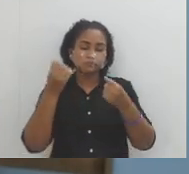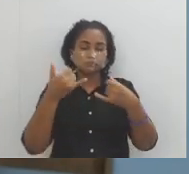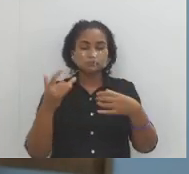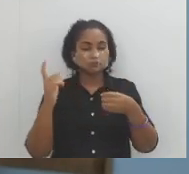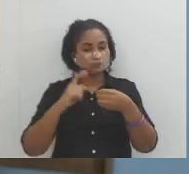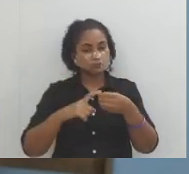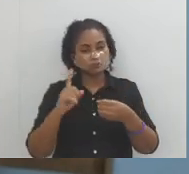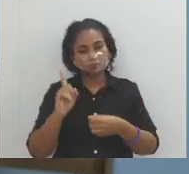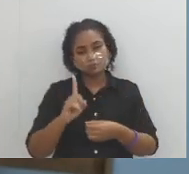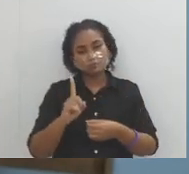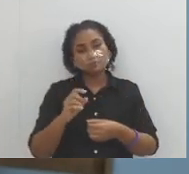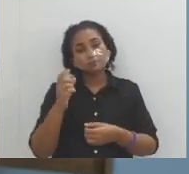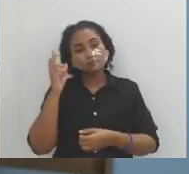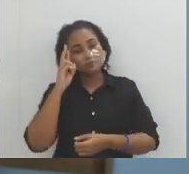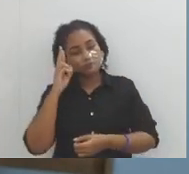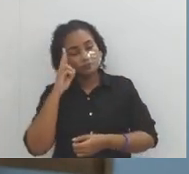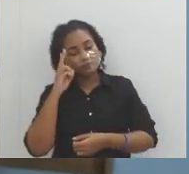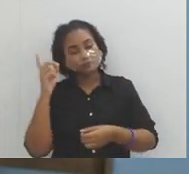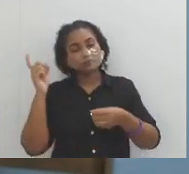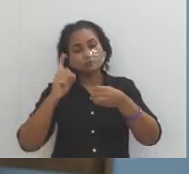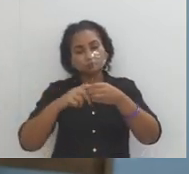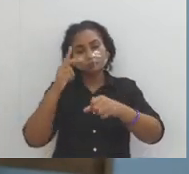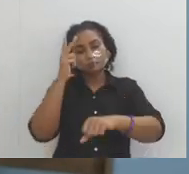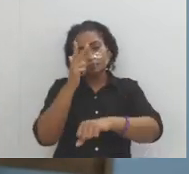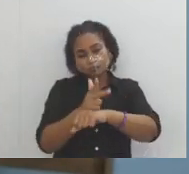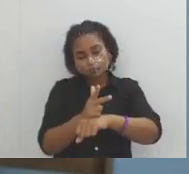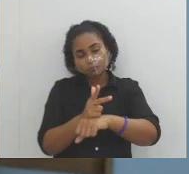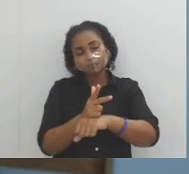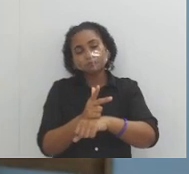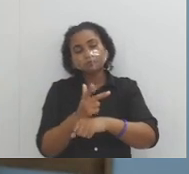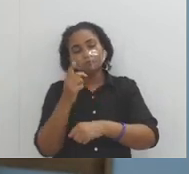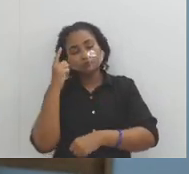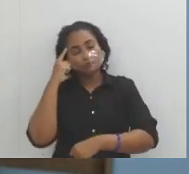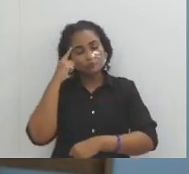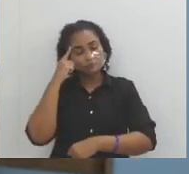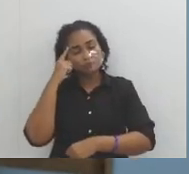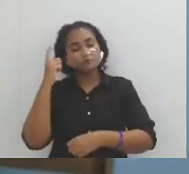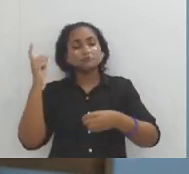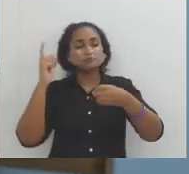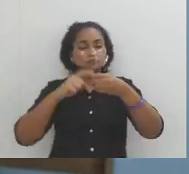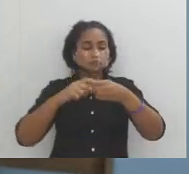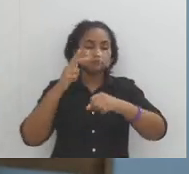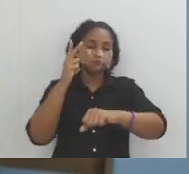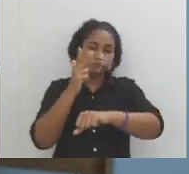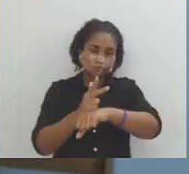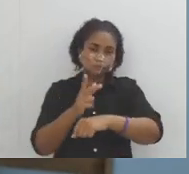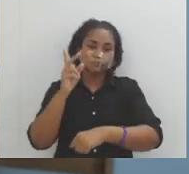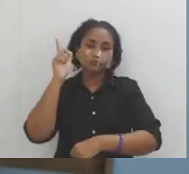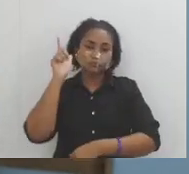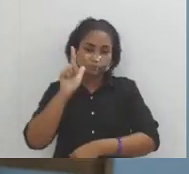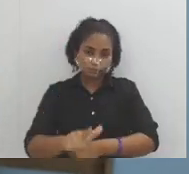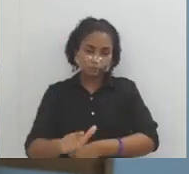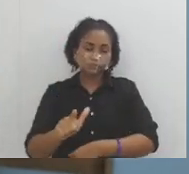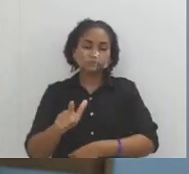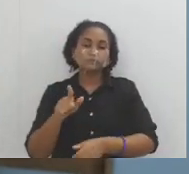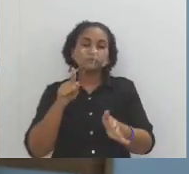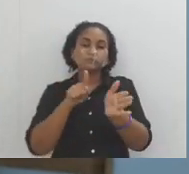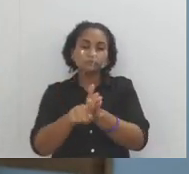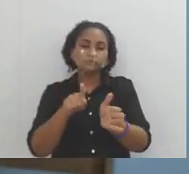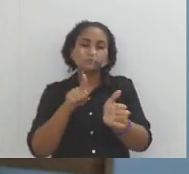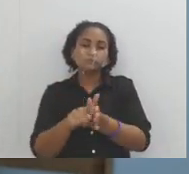voltar, volte à aula se você não lembra direitinho, se ficou alguma lacuna, assista novamente a aula, pergunte